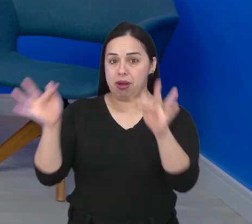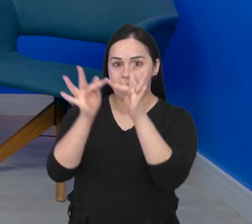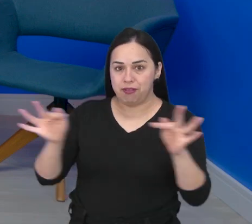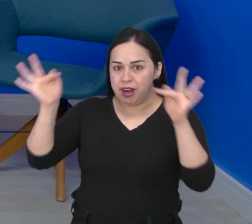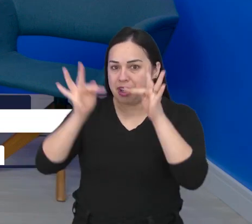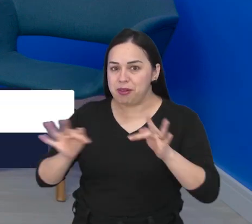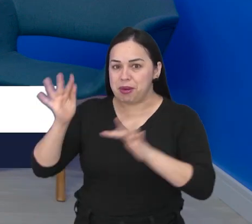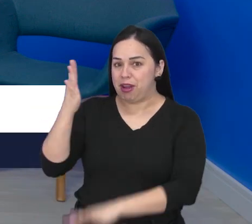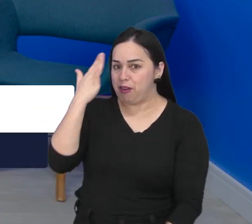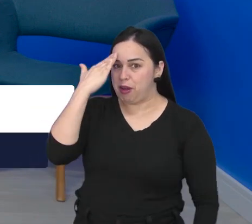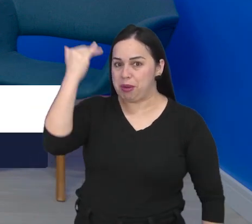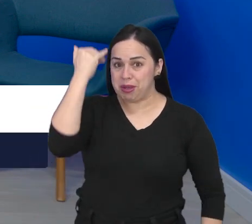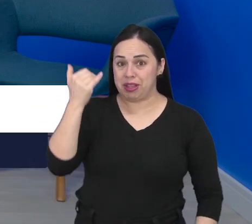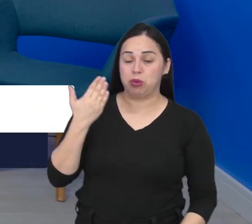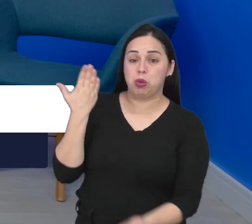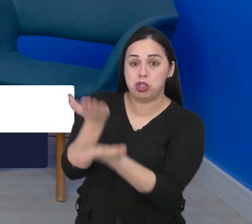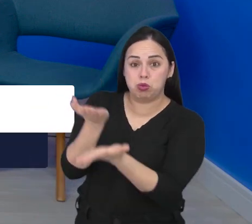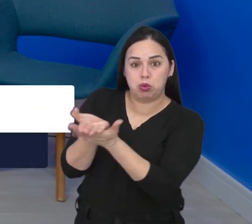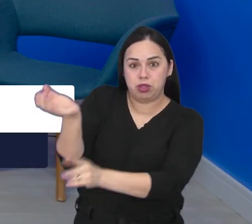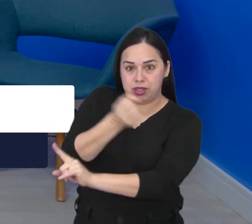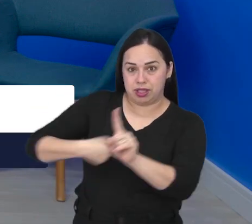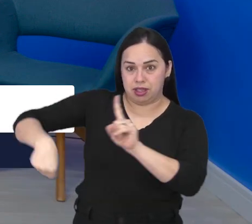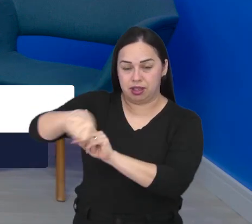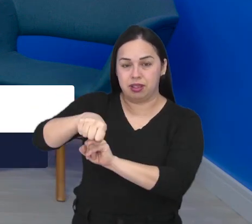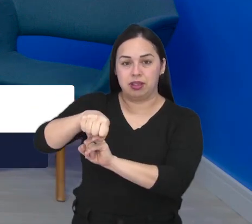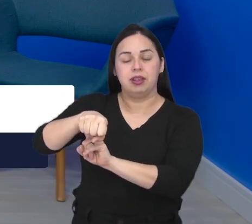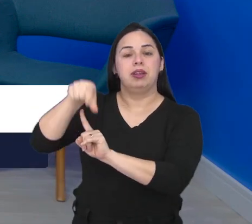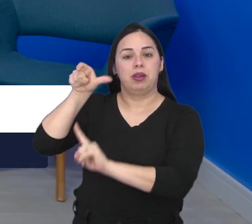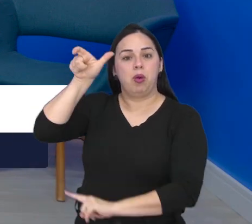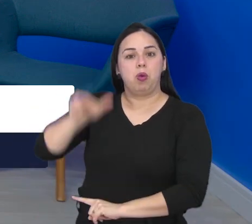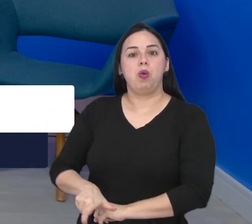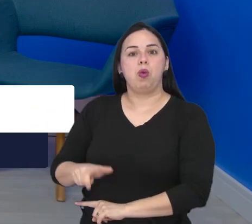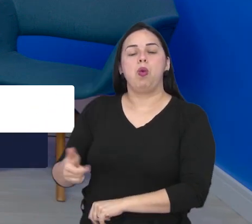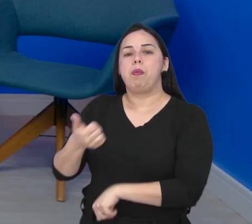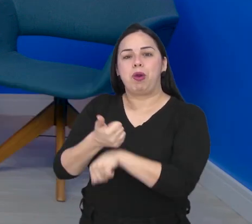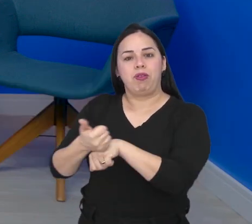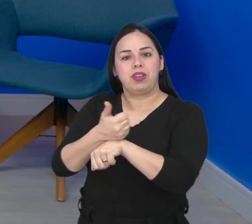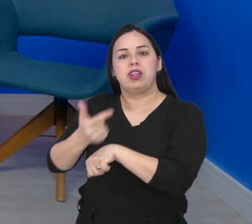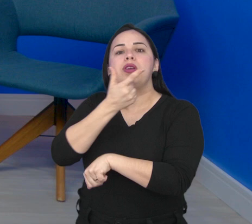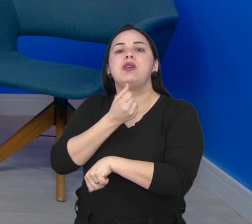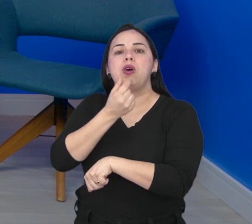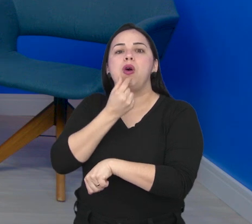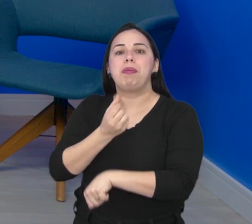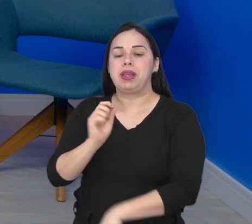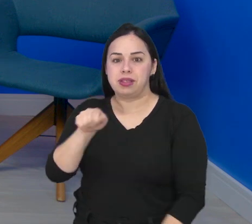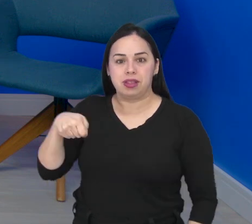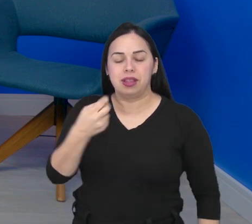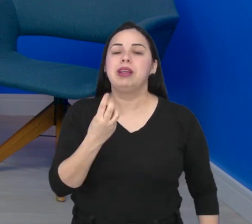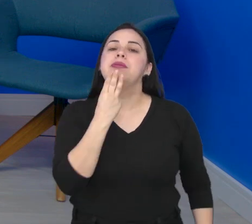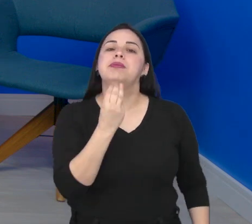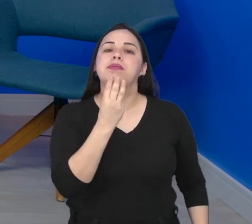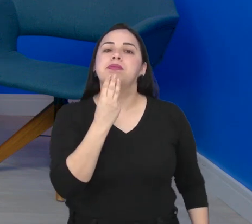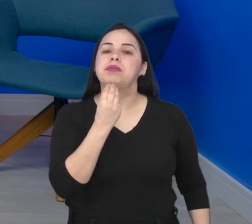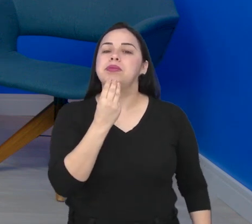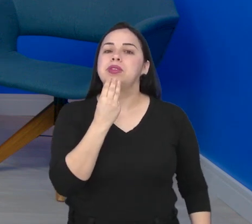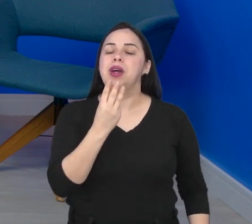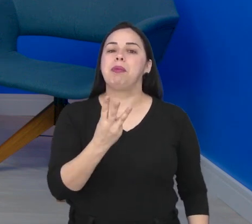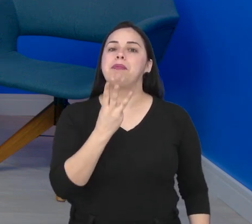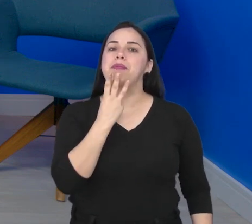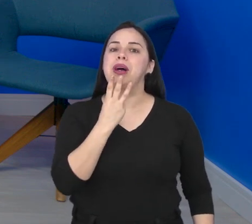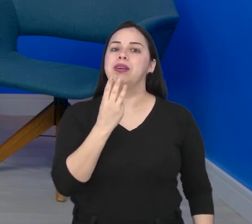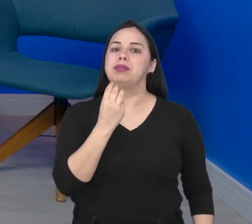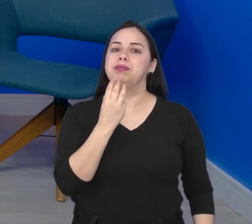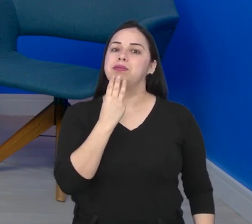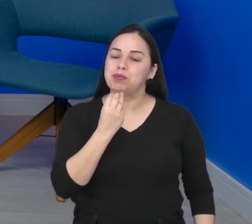Uma das frases mais famosas da sociologia acreditada ao intelectual Max Weber diz que o trabalho dignifica o homem. Ele